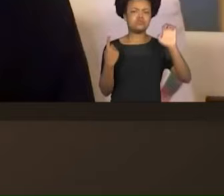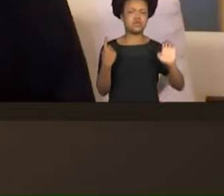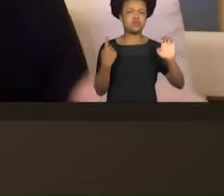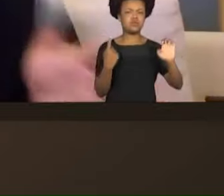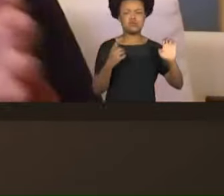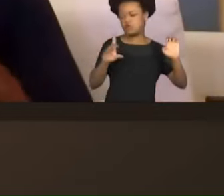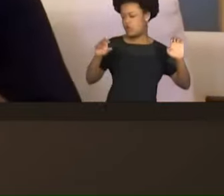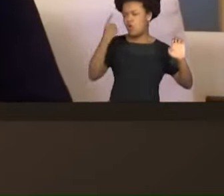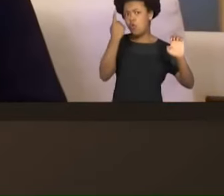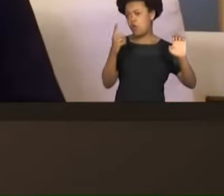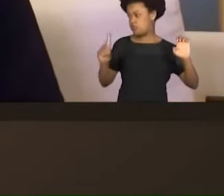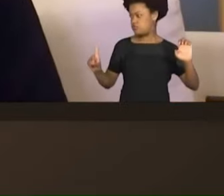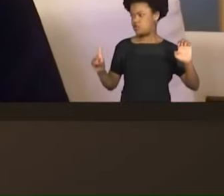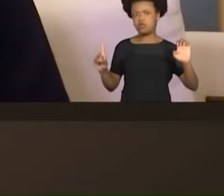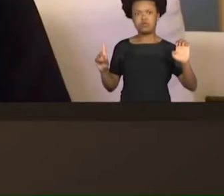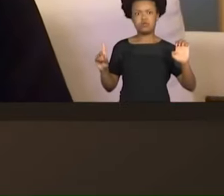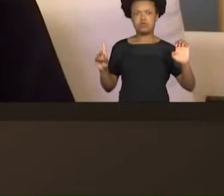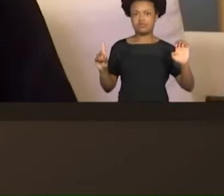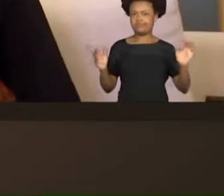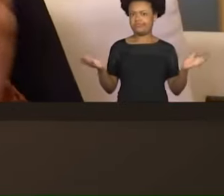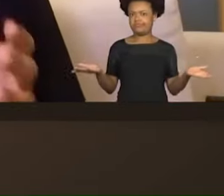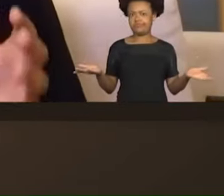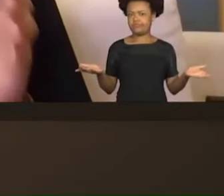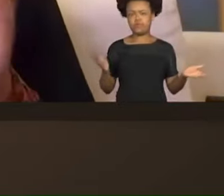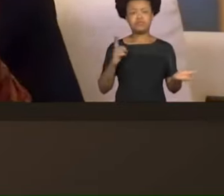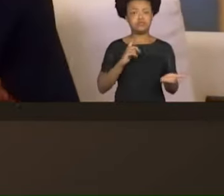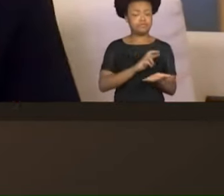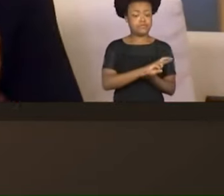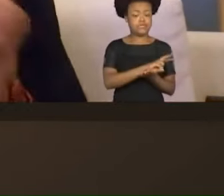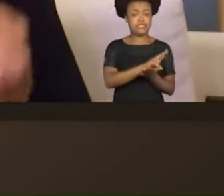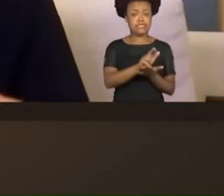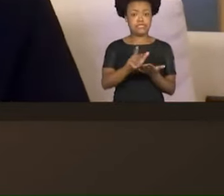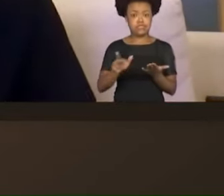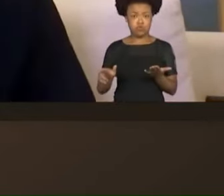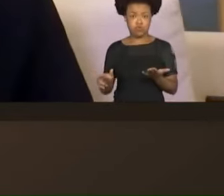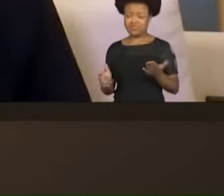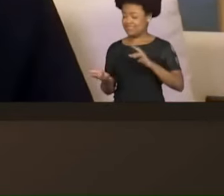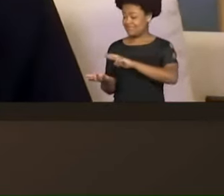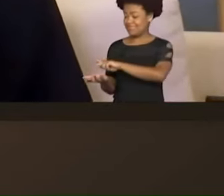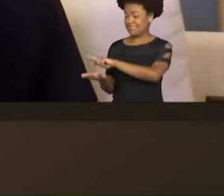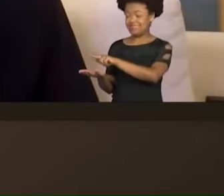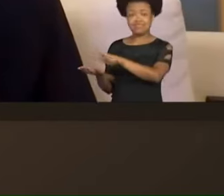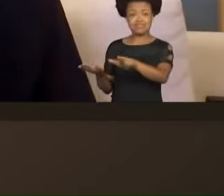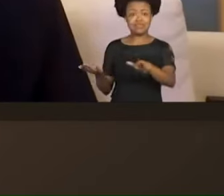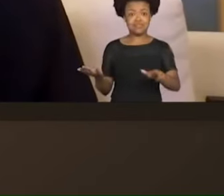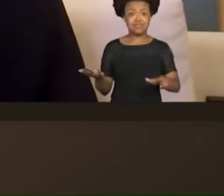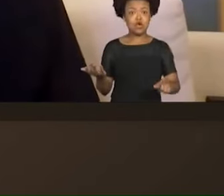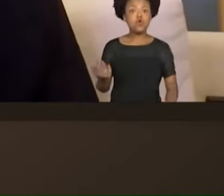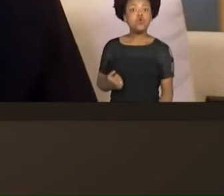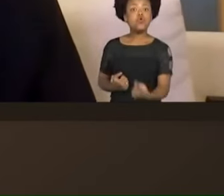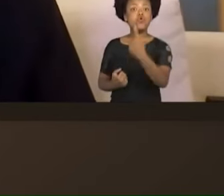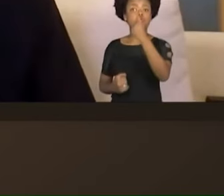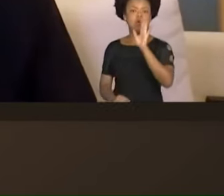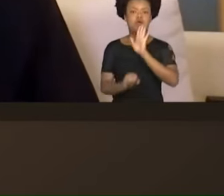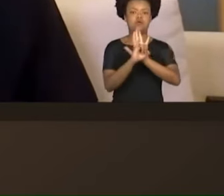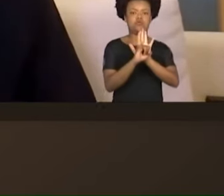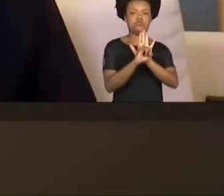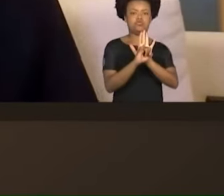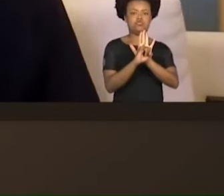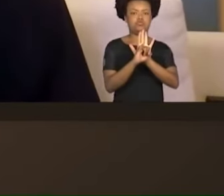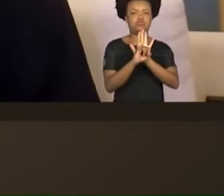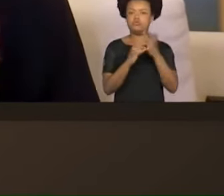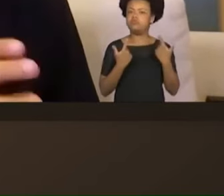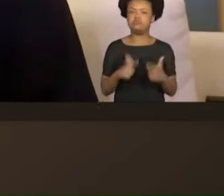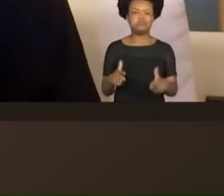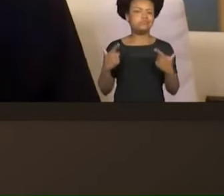várias direitas, existem várias esquerdas, não existe um identitário, vamos dizer assim, usando o termo que agora é o termo que estão usando,